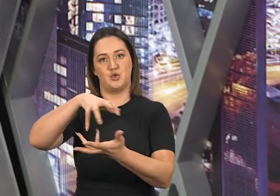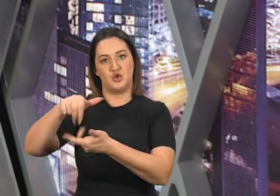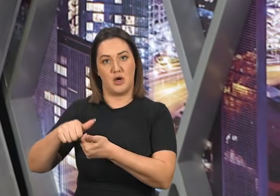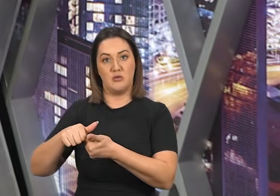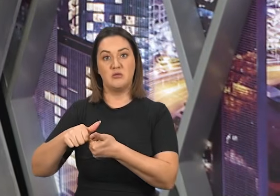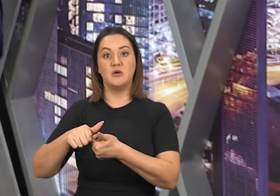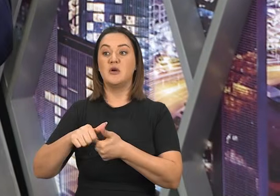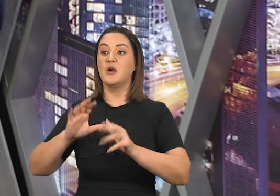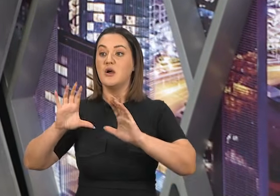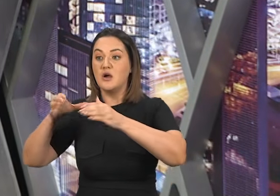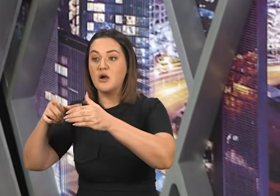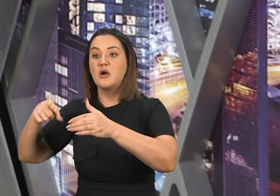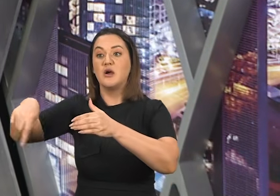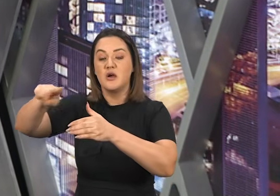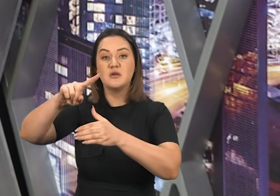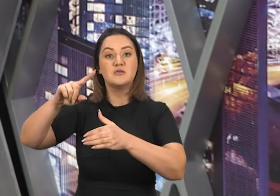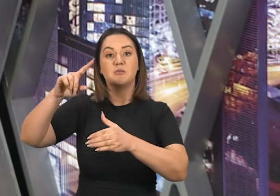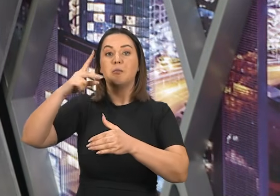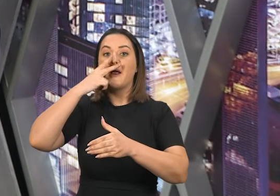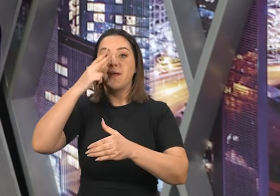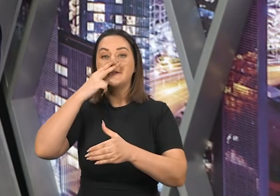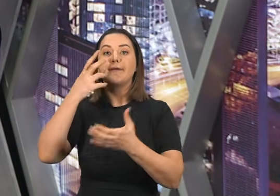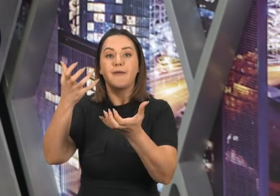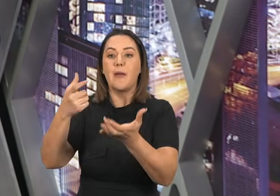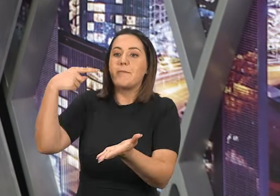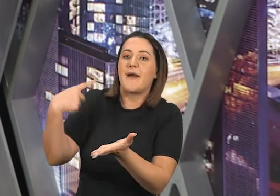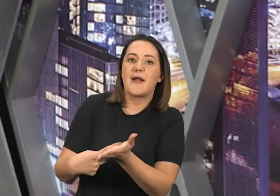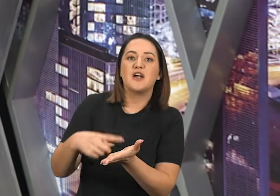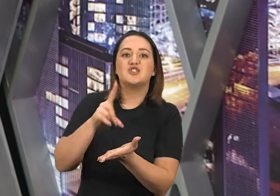não aprenderam a lição e continuaram marcando datas.